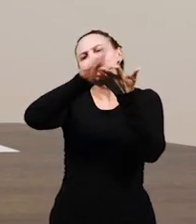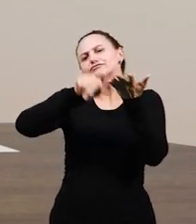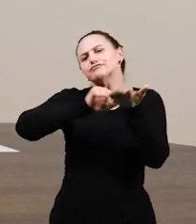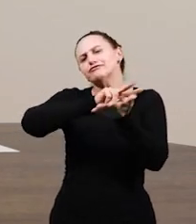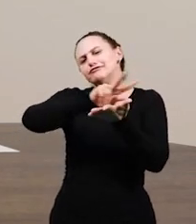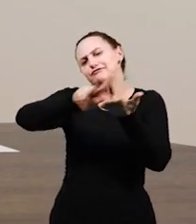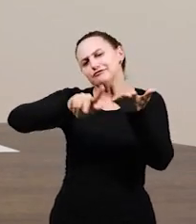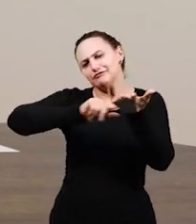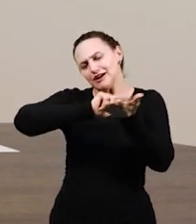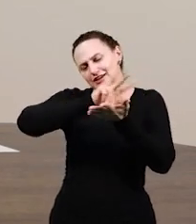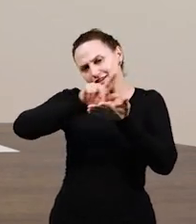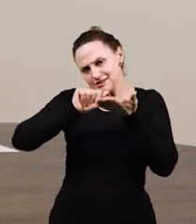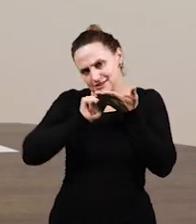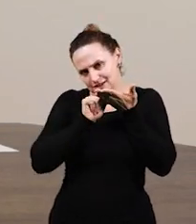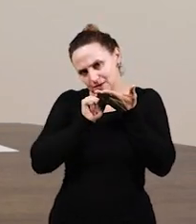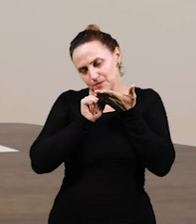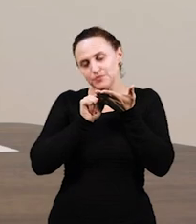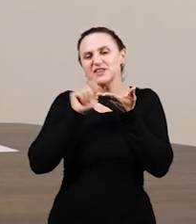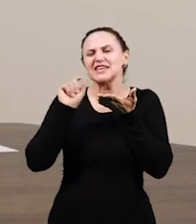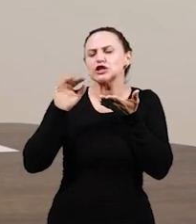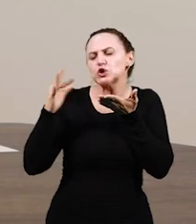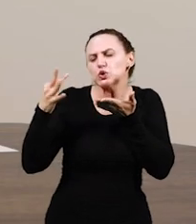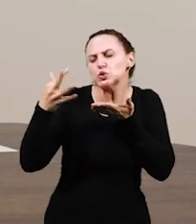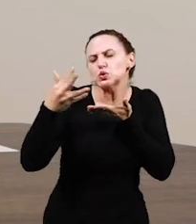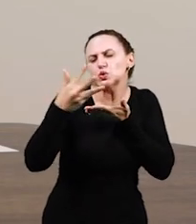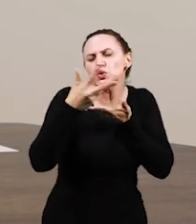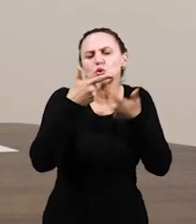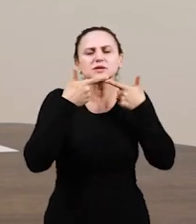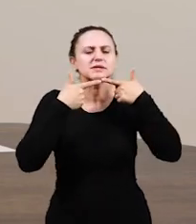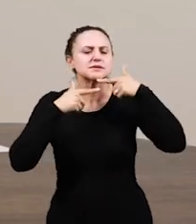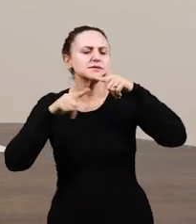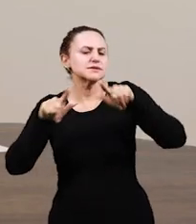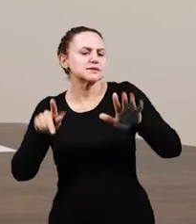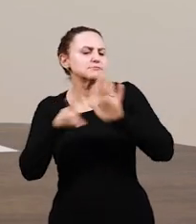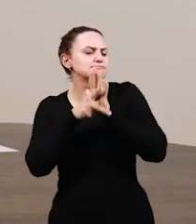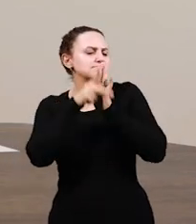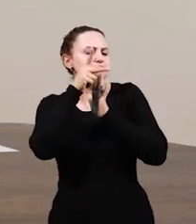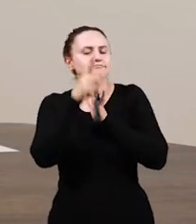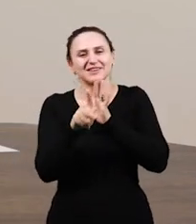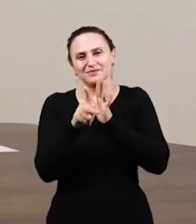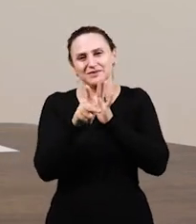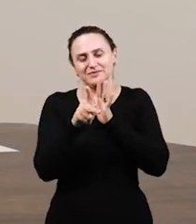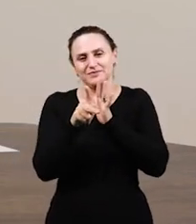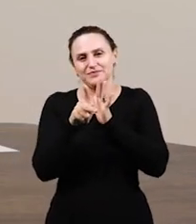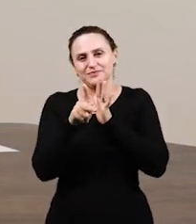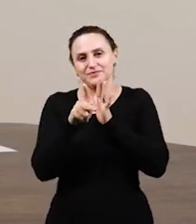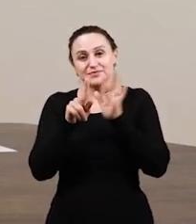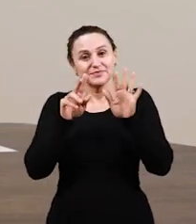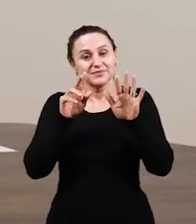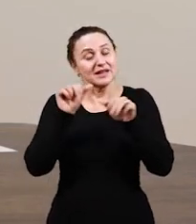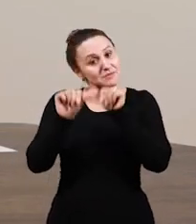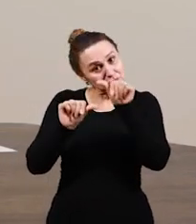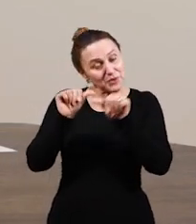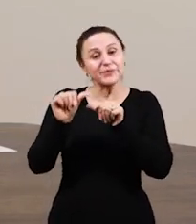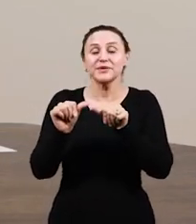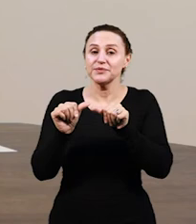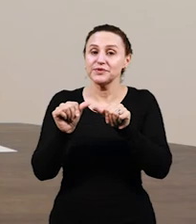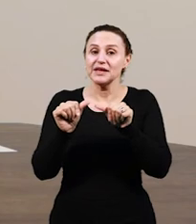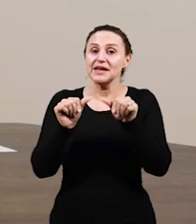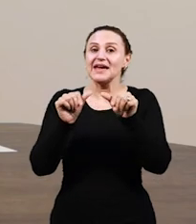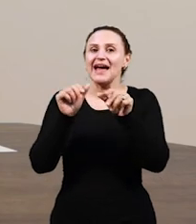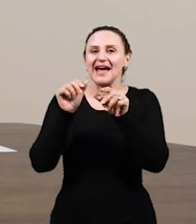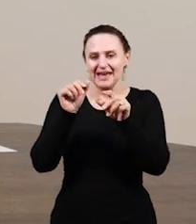né vai partir do príncipe pressupôs que todas as línguas variam né e é importante dizer que